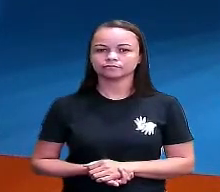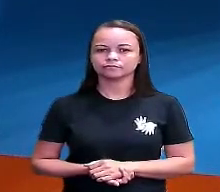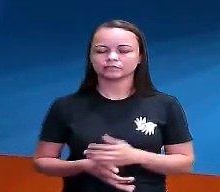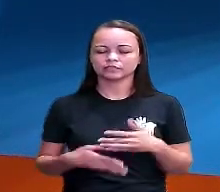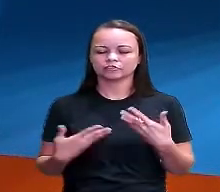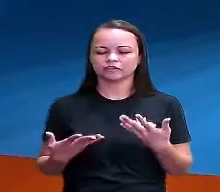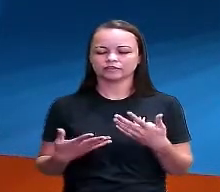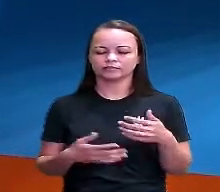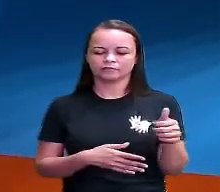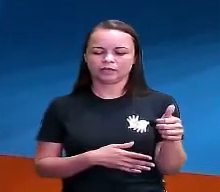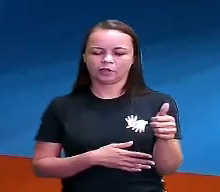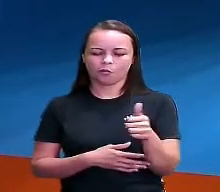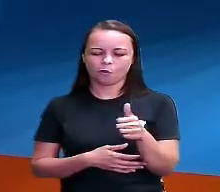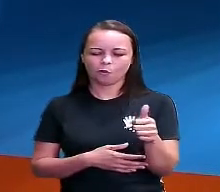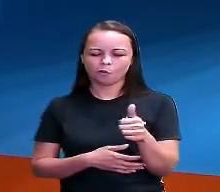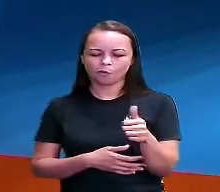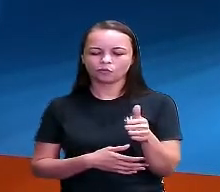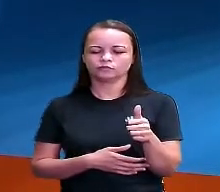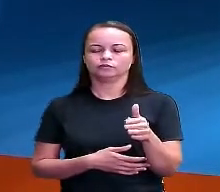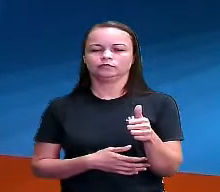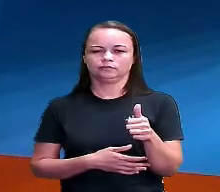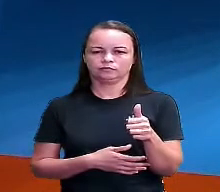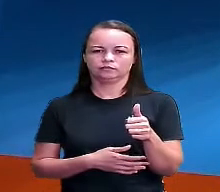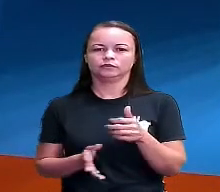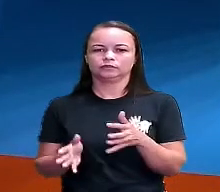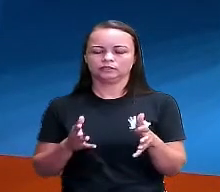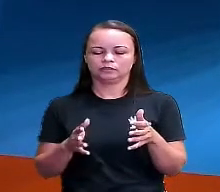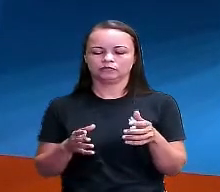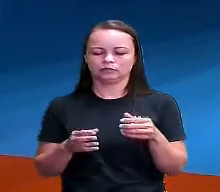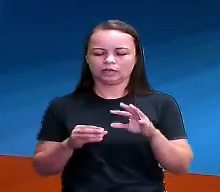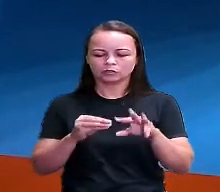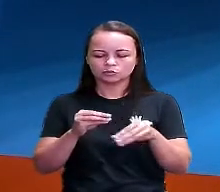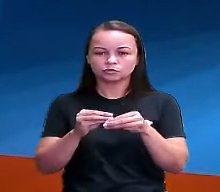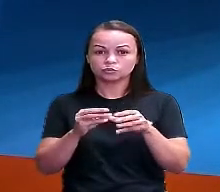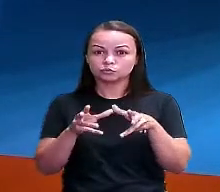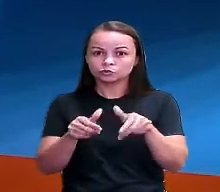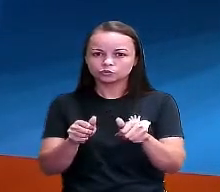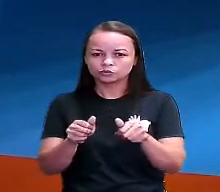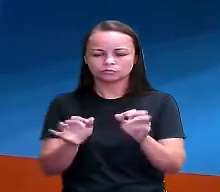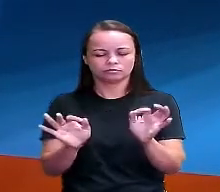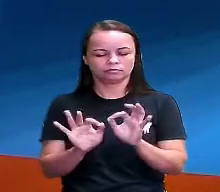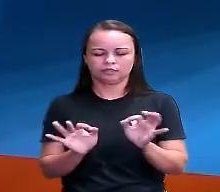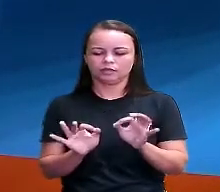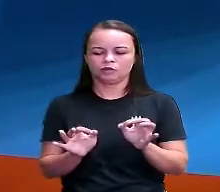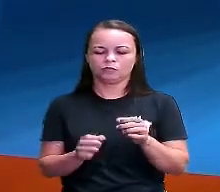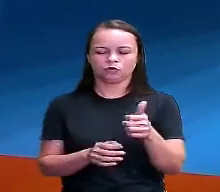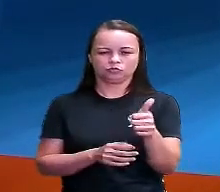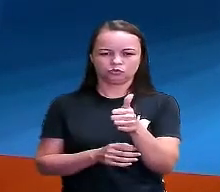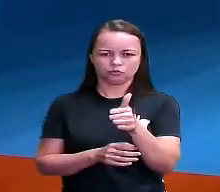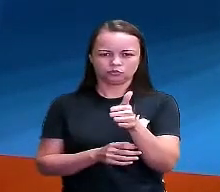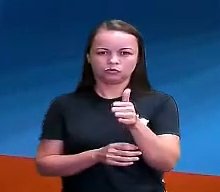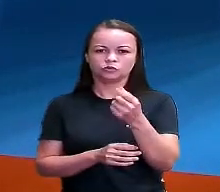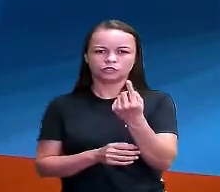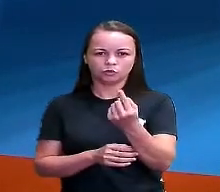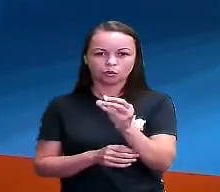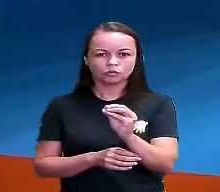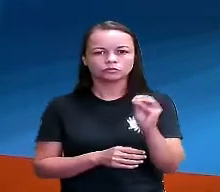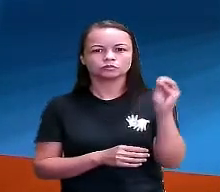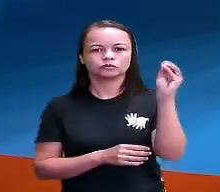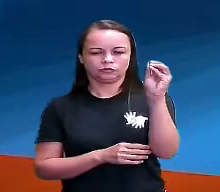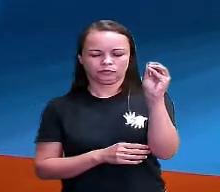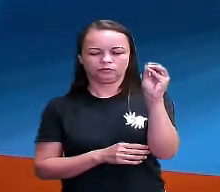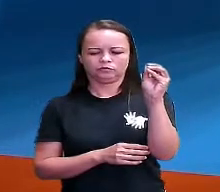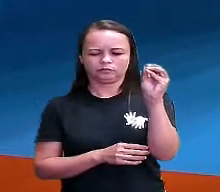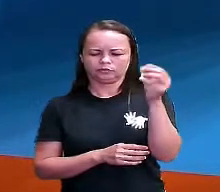Vai dar 11. Vou poder somar e botar o 11 todinho aqui? Não. Então, eu boto um aqui e subo de